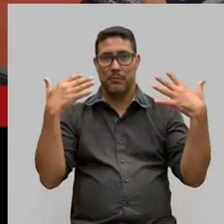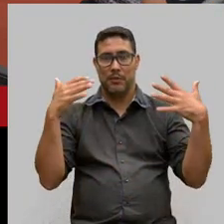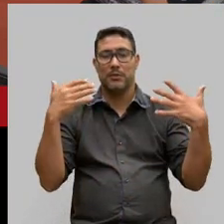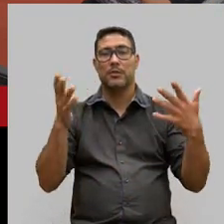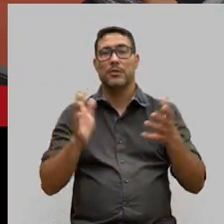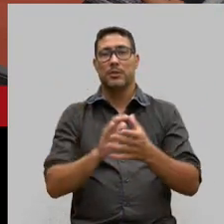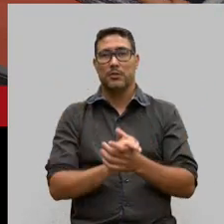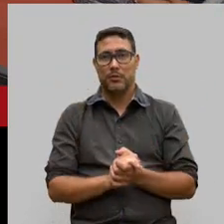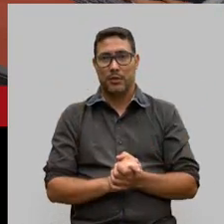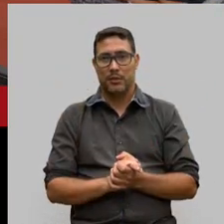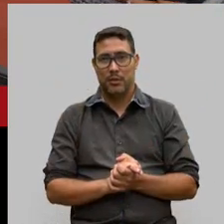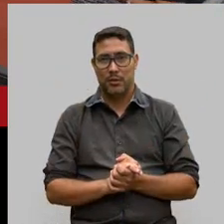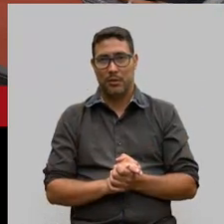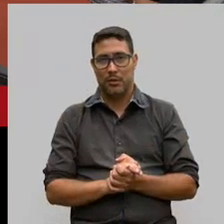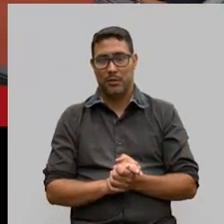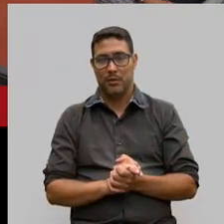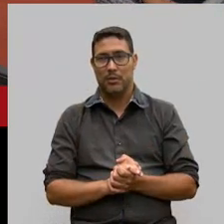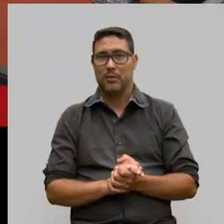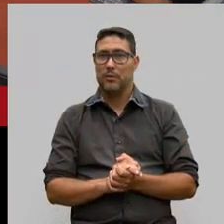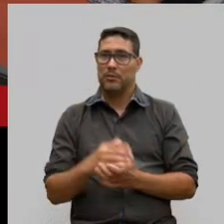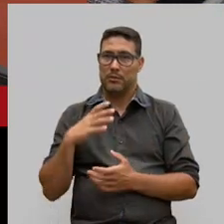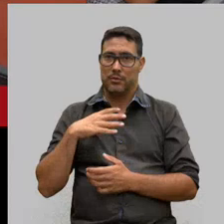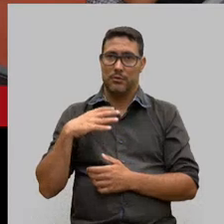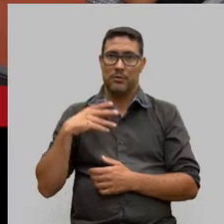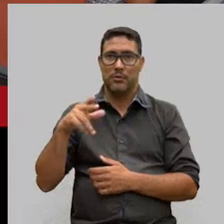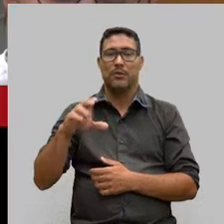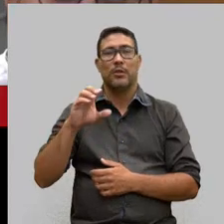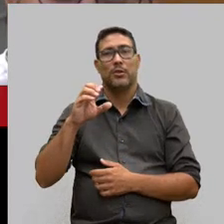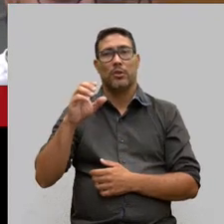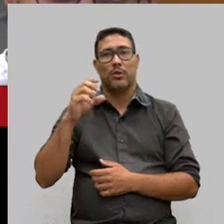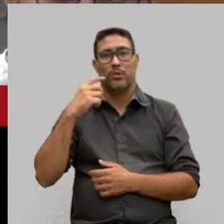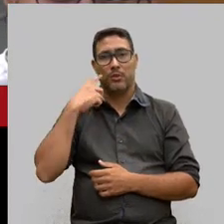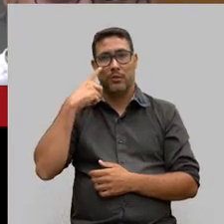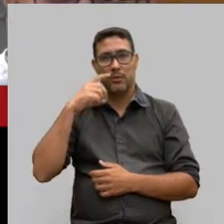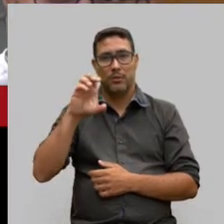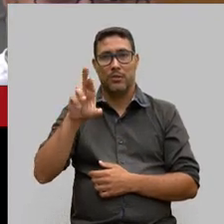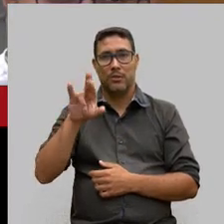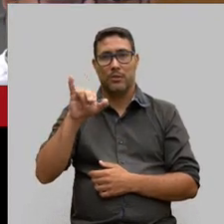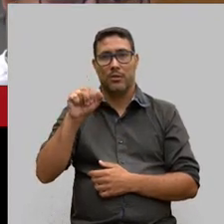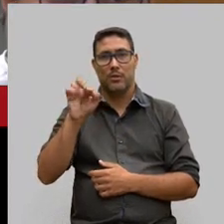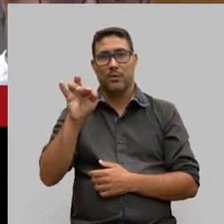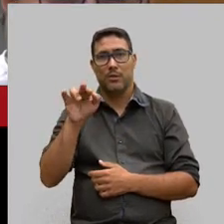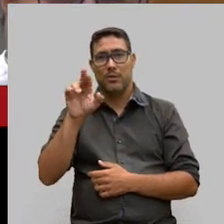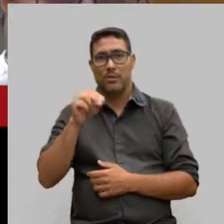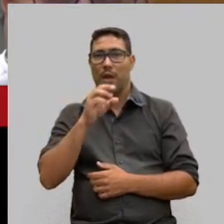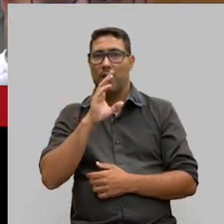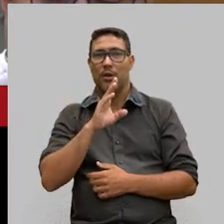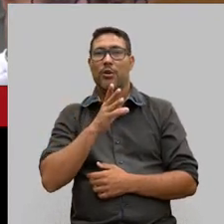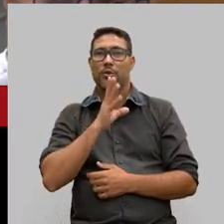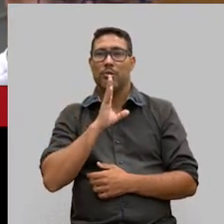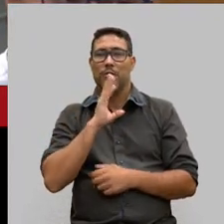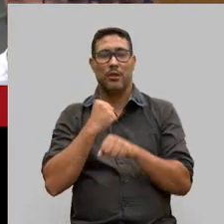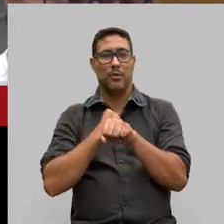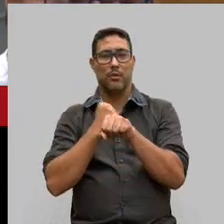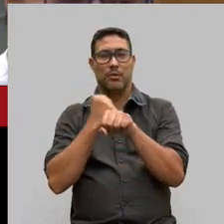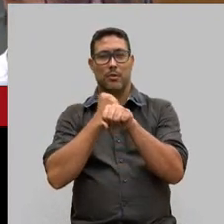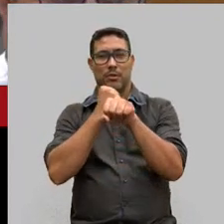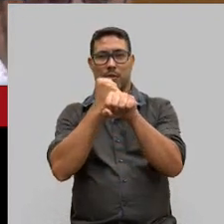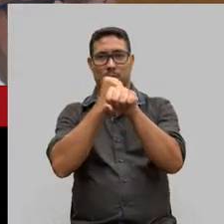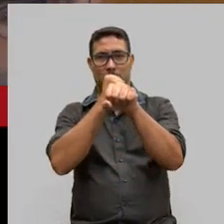né no papel do nosso Nobre Cristiano que eu conheço de muitos anos e de muitas lutas